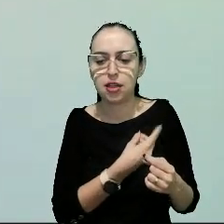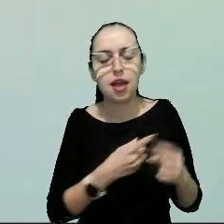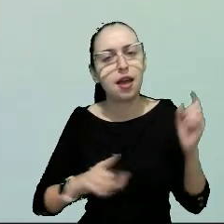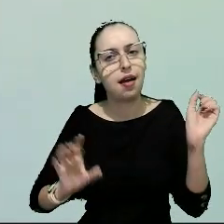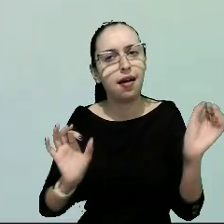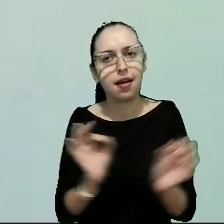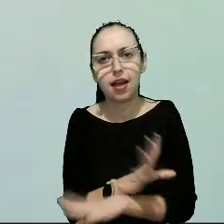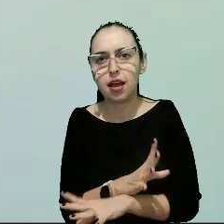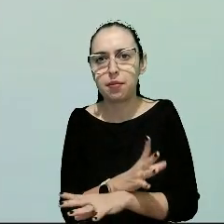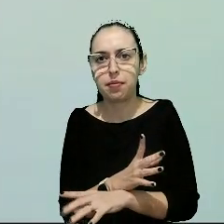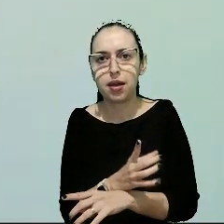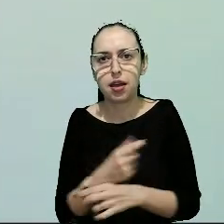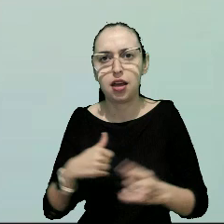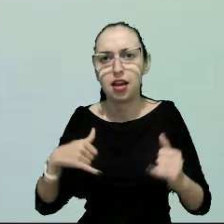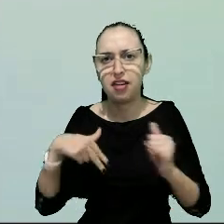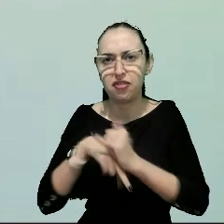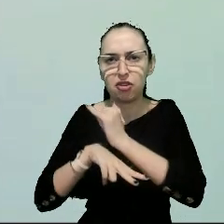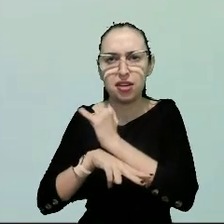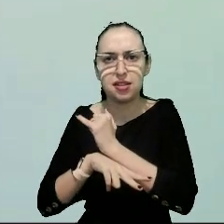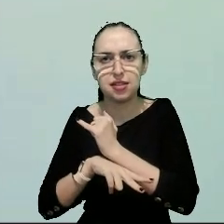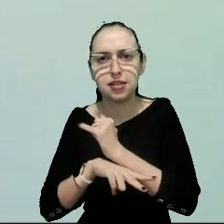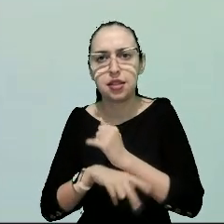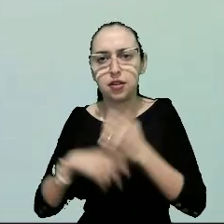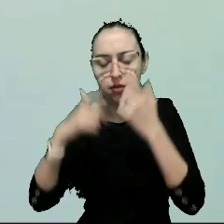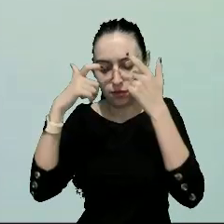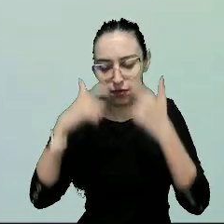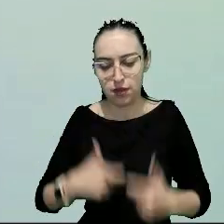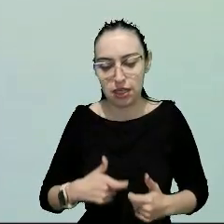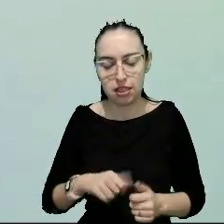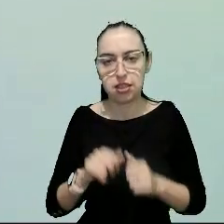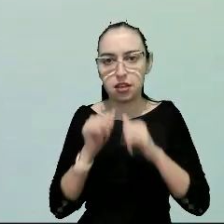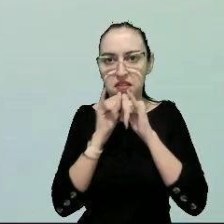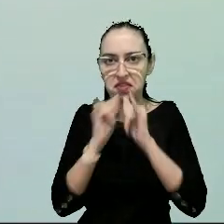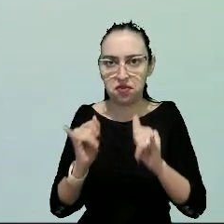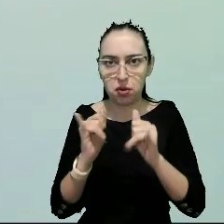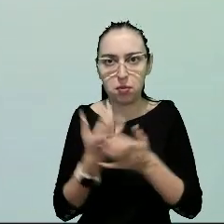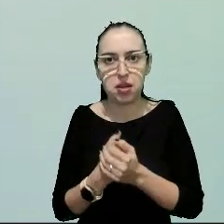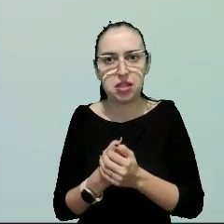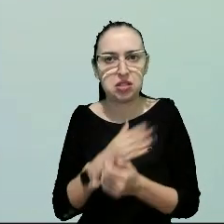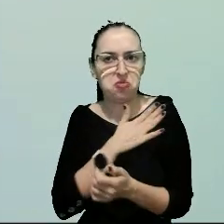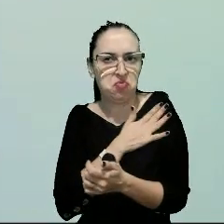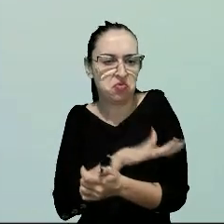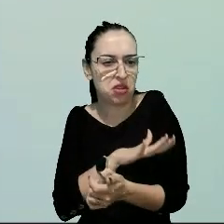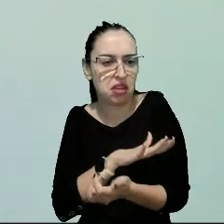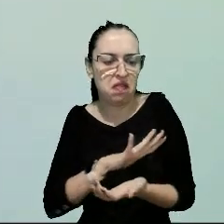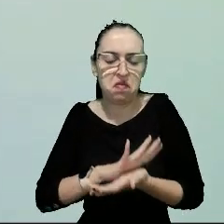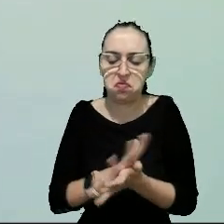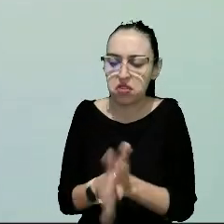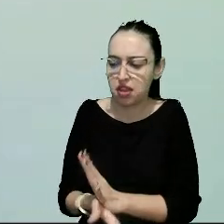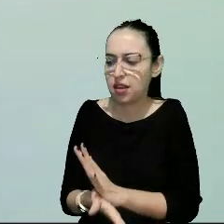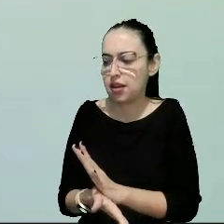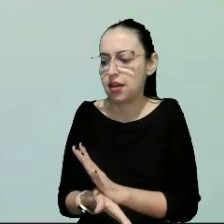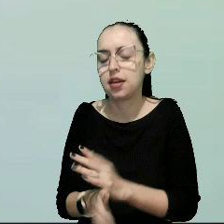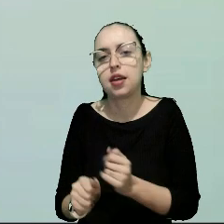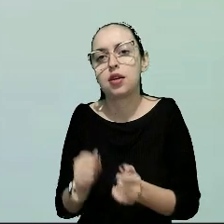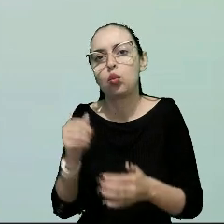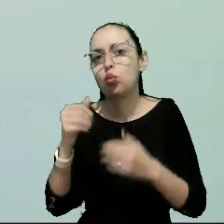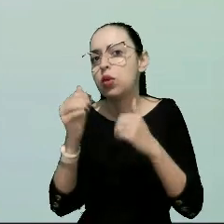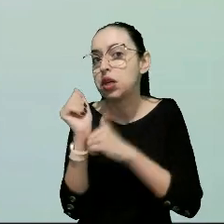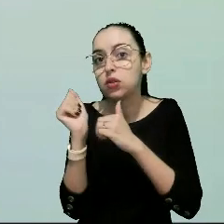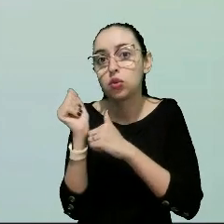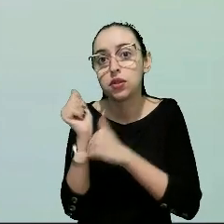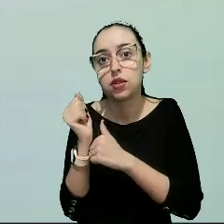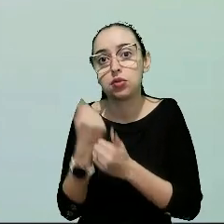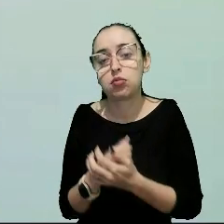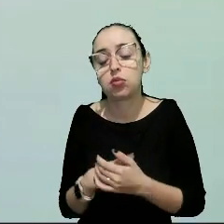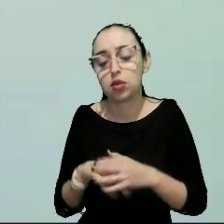violência física, verbal e psicológica, os abusos, os maus tratos, as